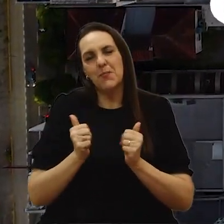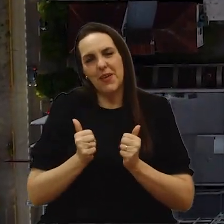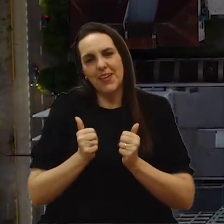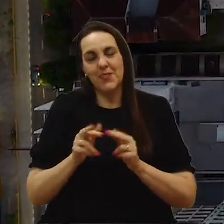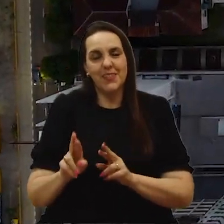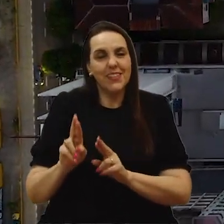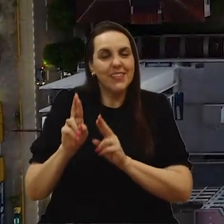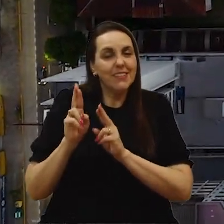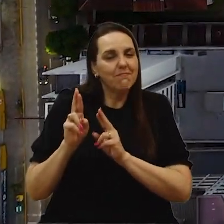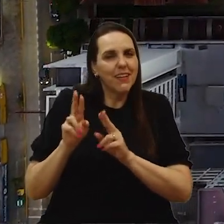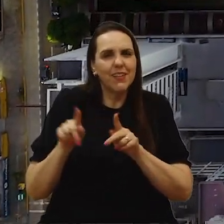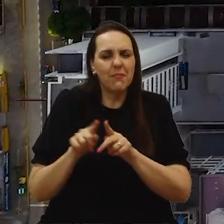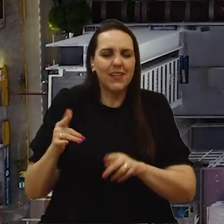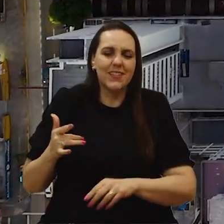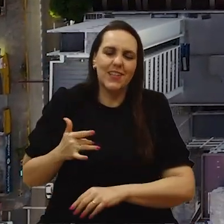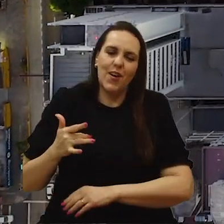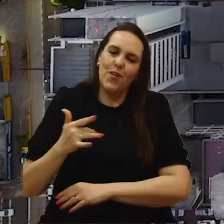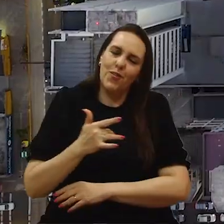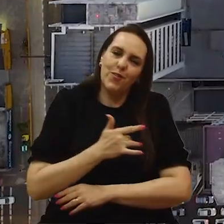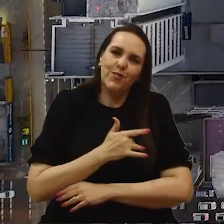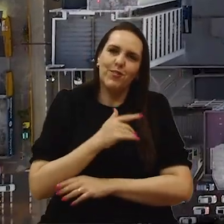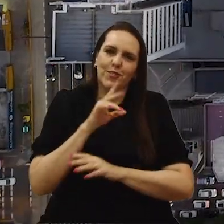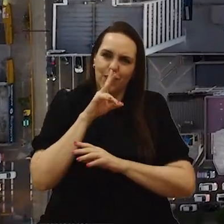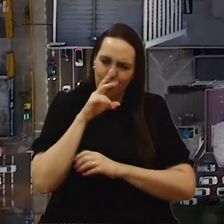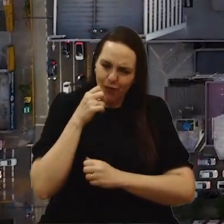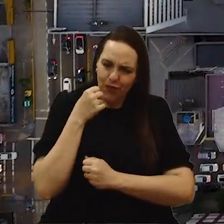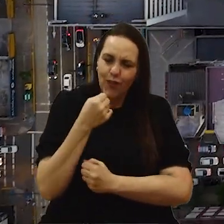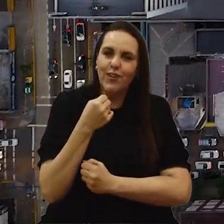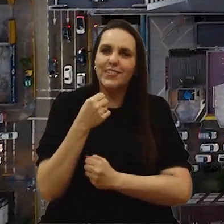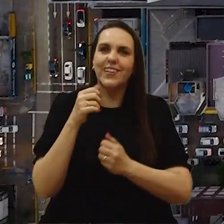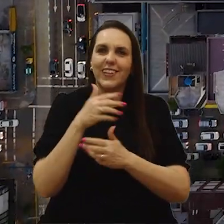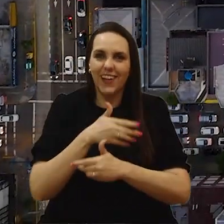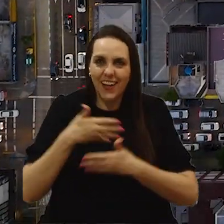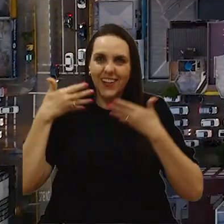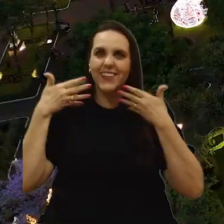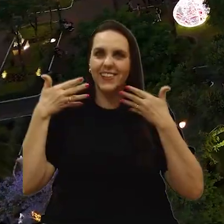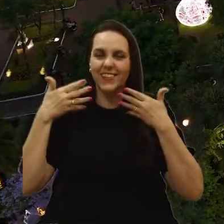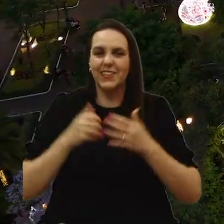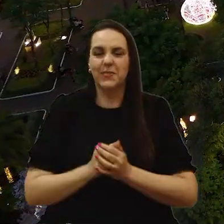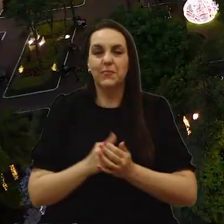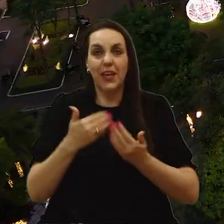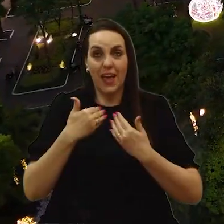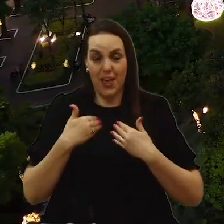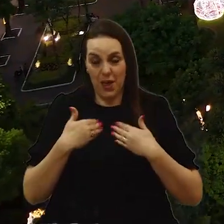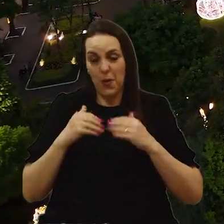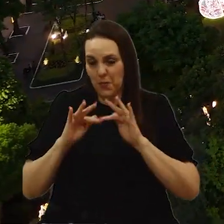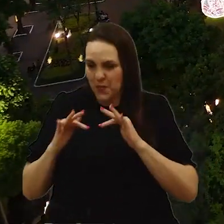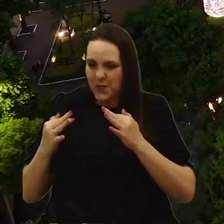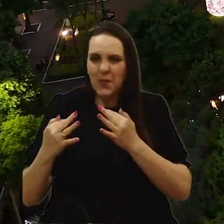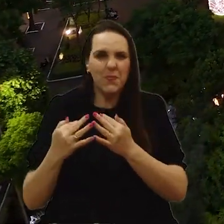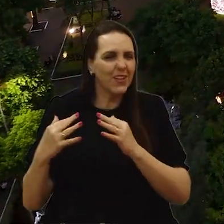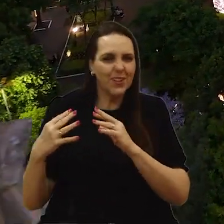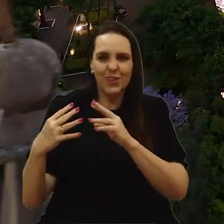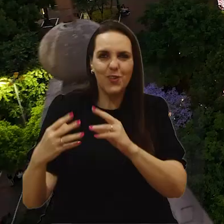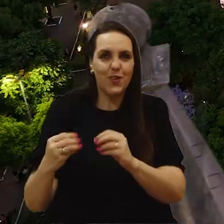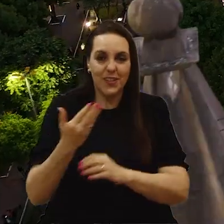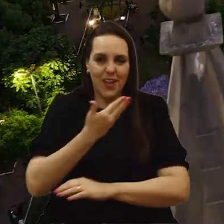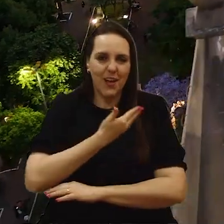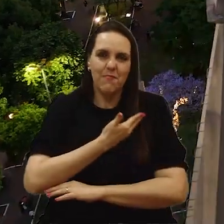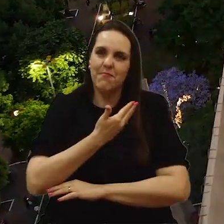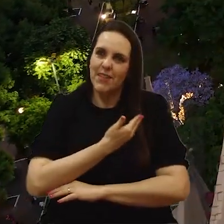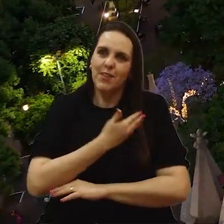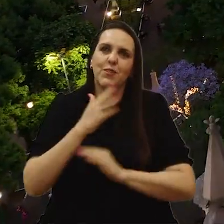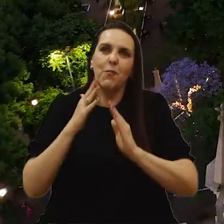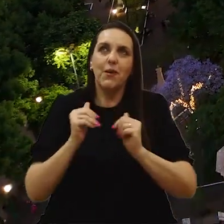primeiro eu peço e espero ter muita saúde, força e alegrias. Eu, toda a minha família,